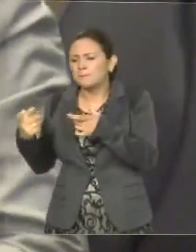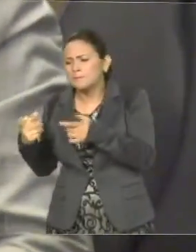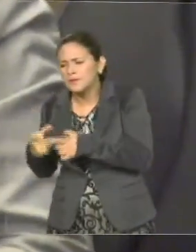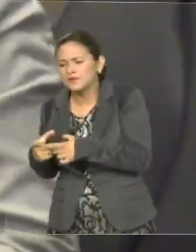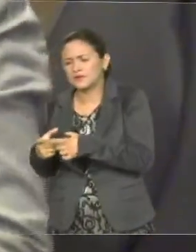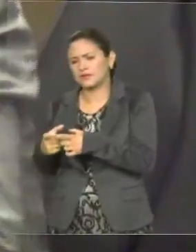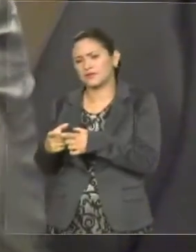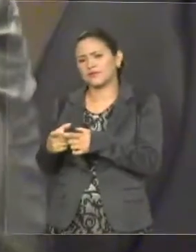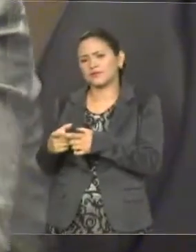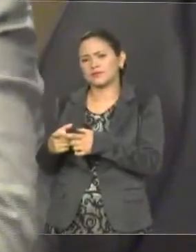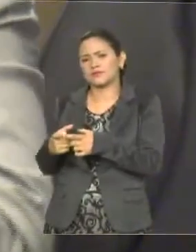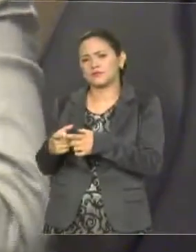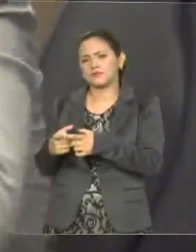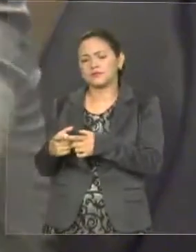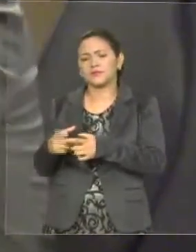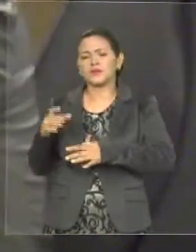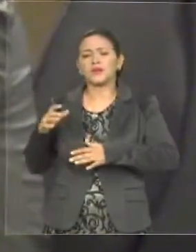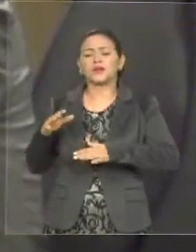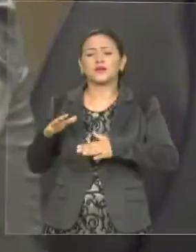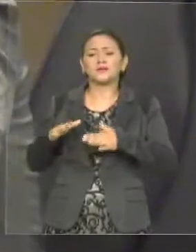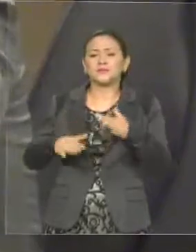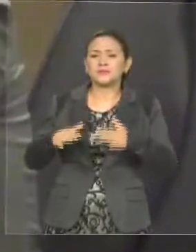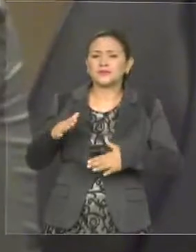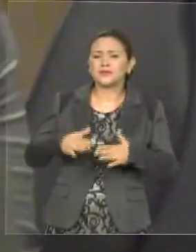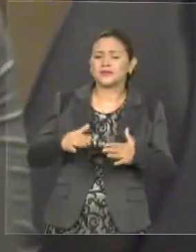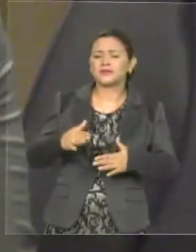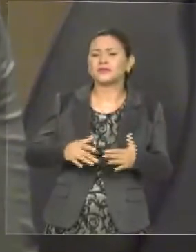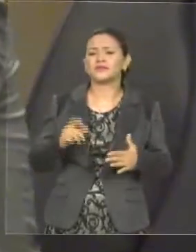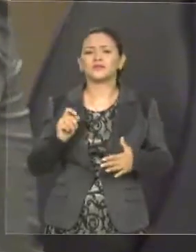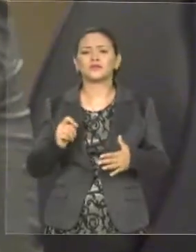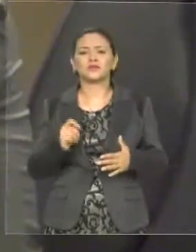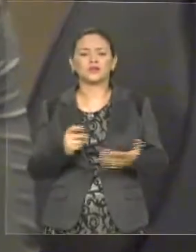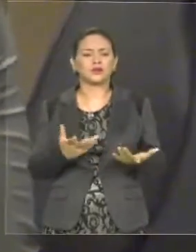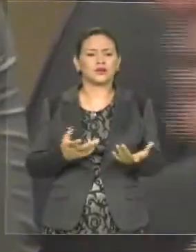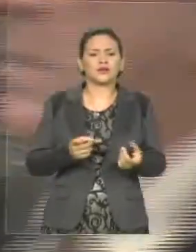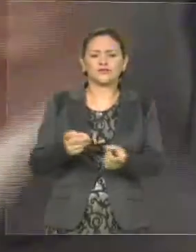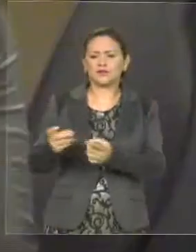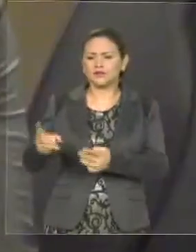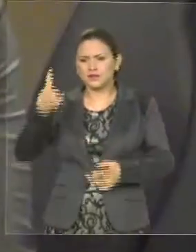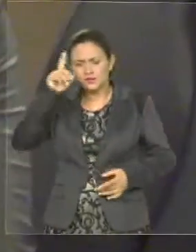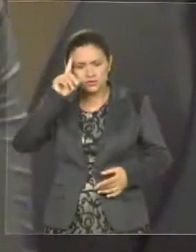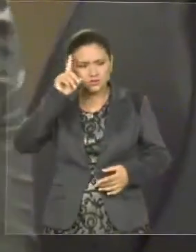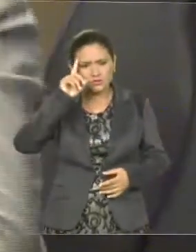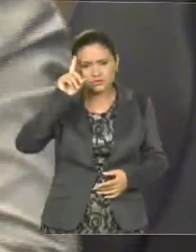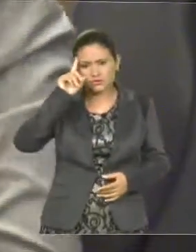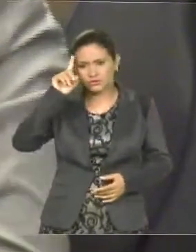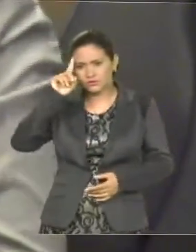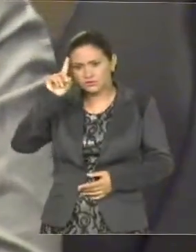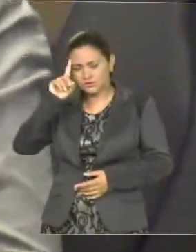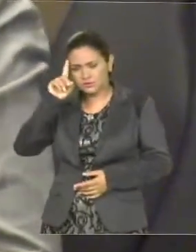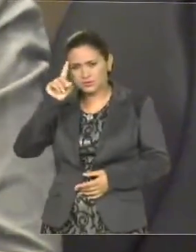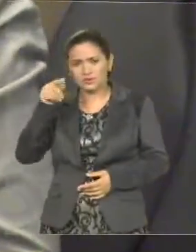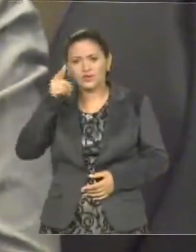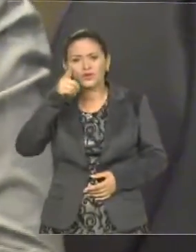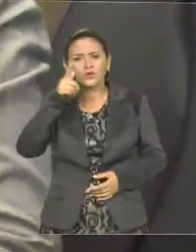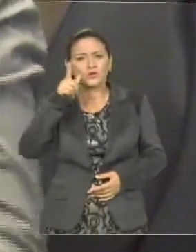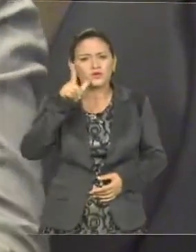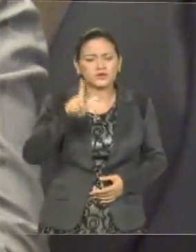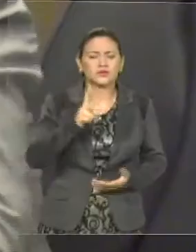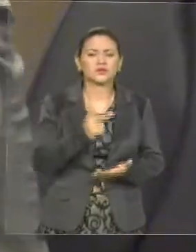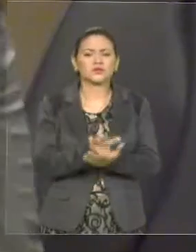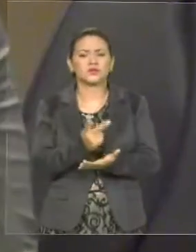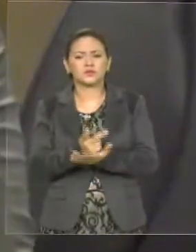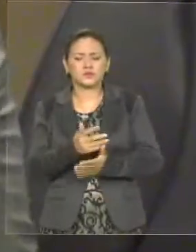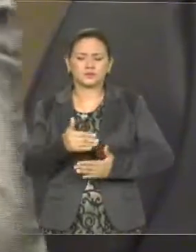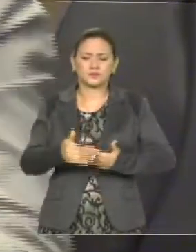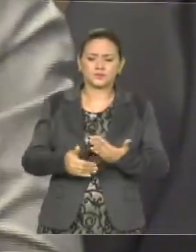empresários que dependem muito da dinâmica do mercado para eles conseguirem manter o